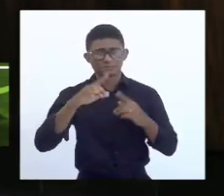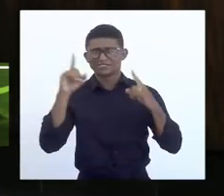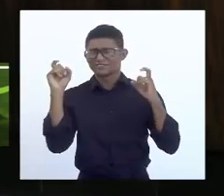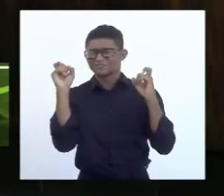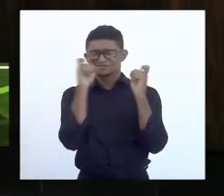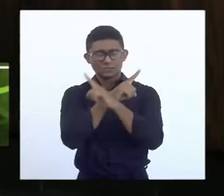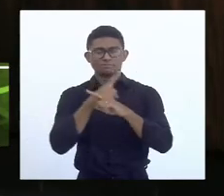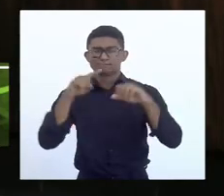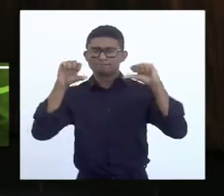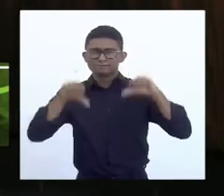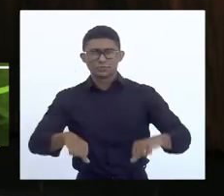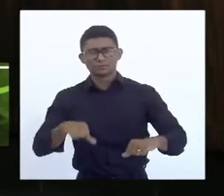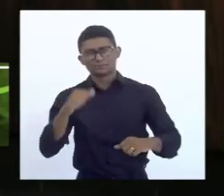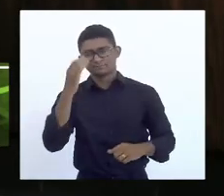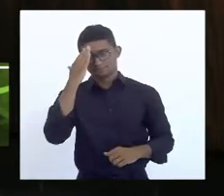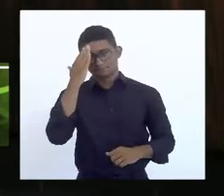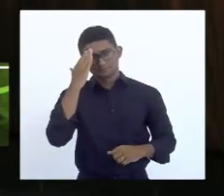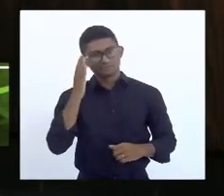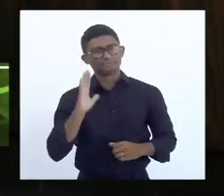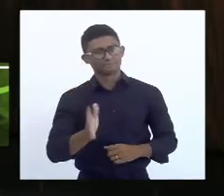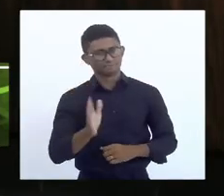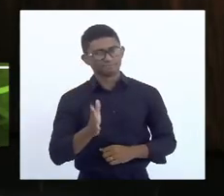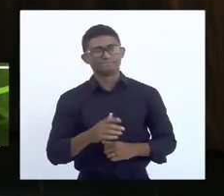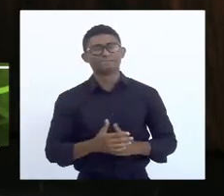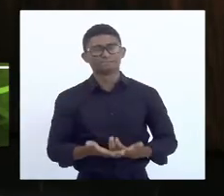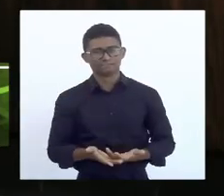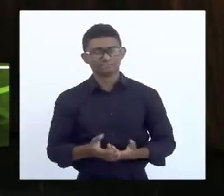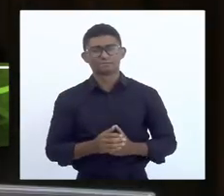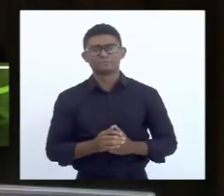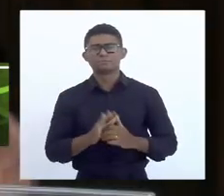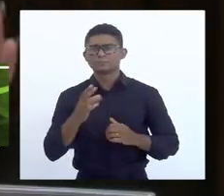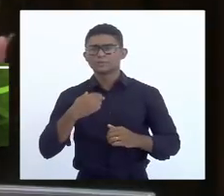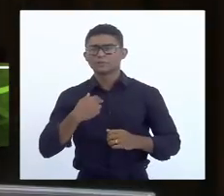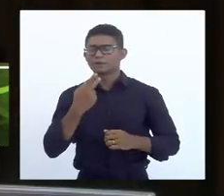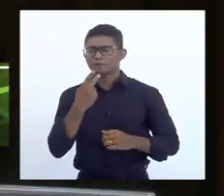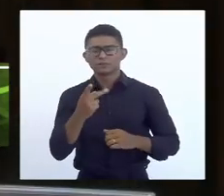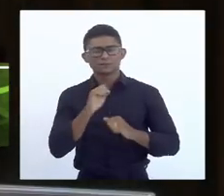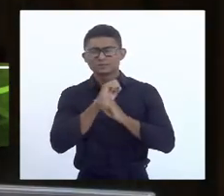E quero deixar muito claro o seguinte.